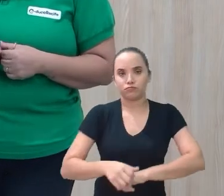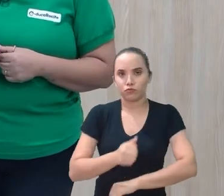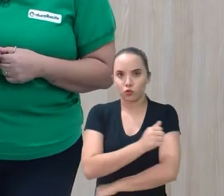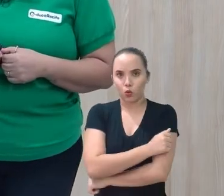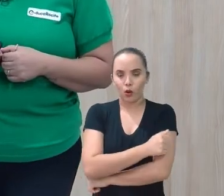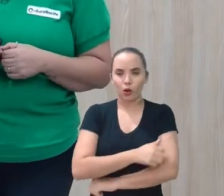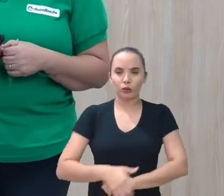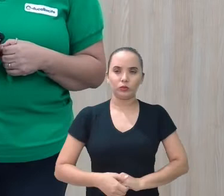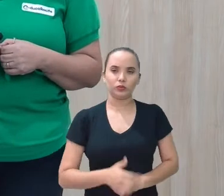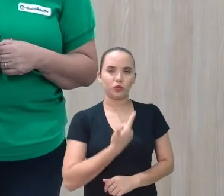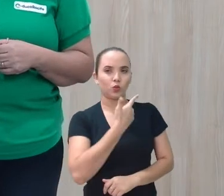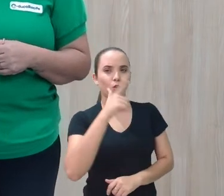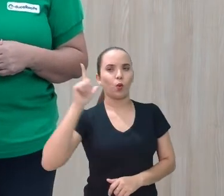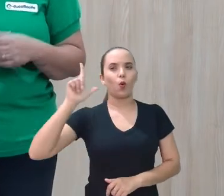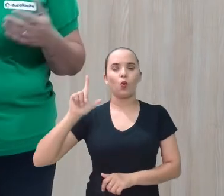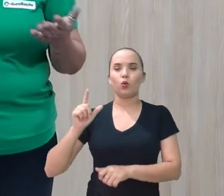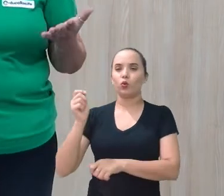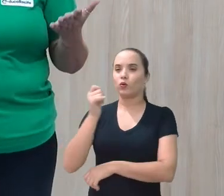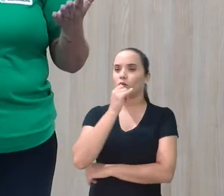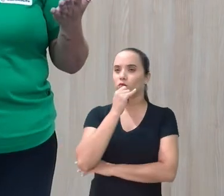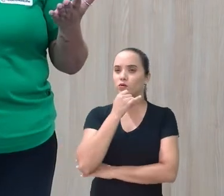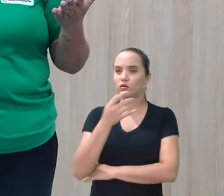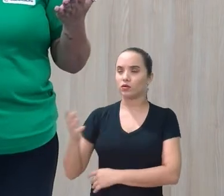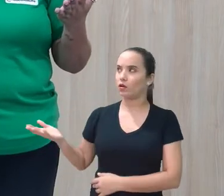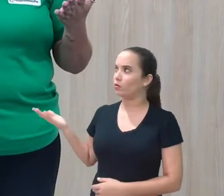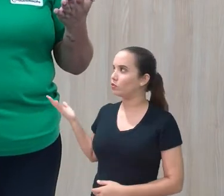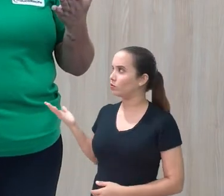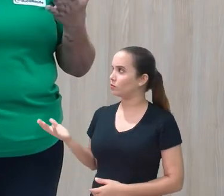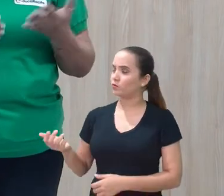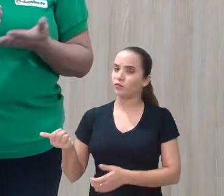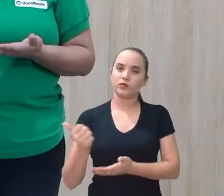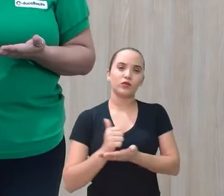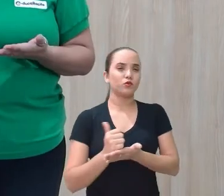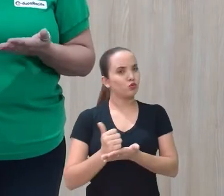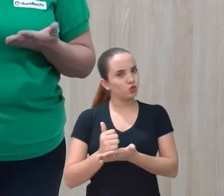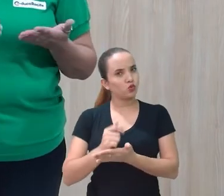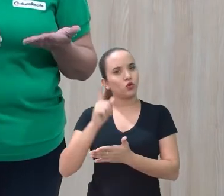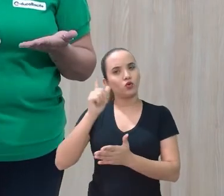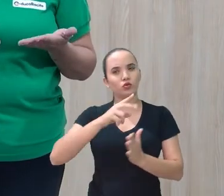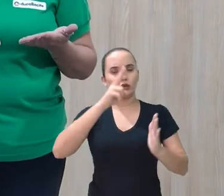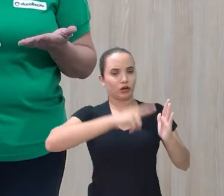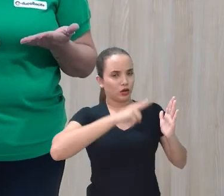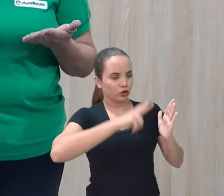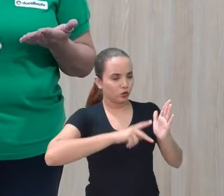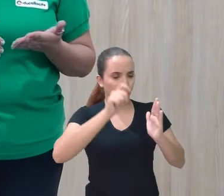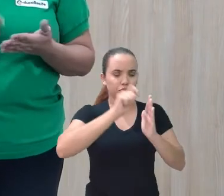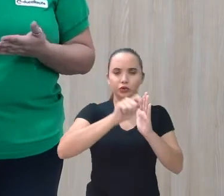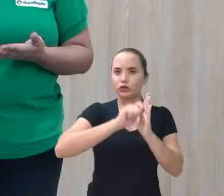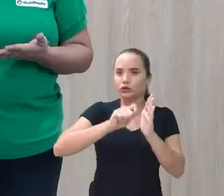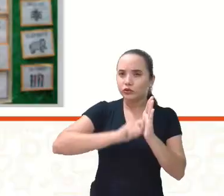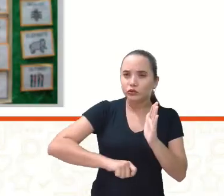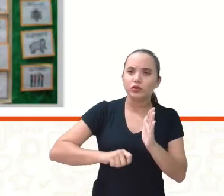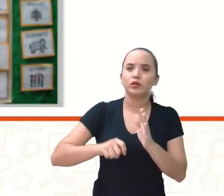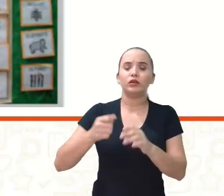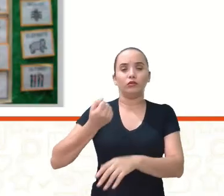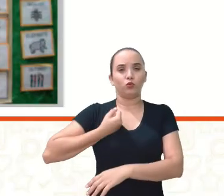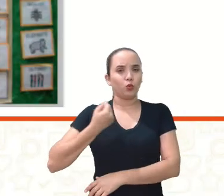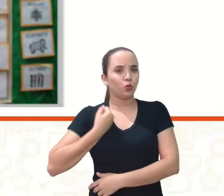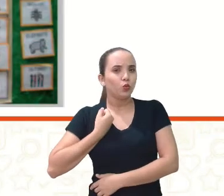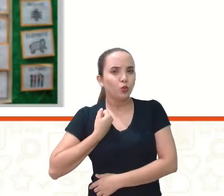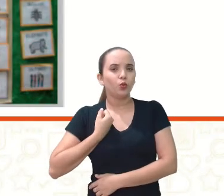Mais outros exemplos de jogos. Aqui, jogos de leitura, de escrita, não é? Jogos com